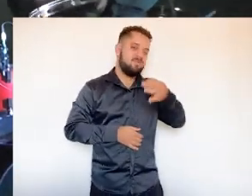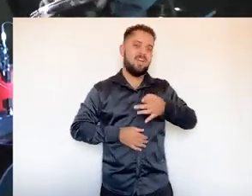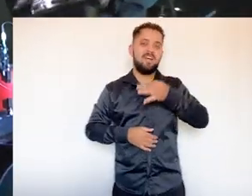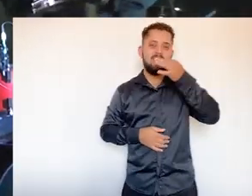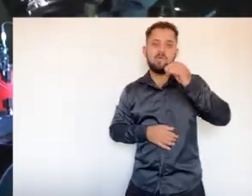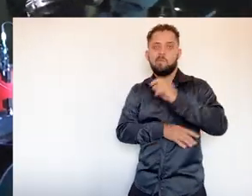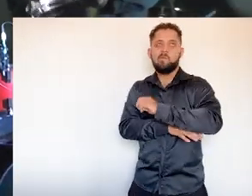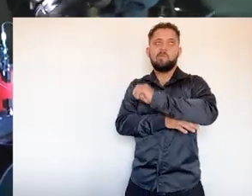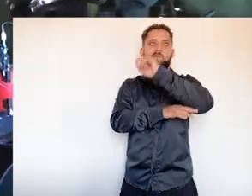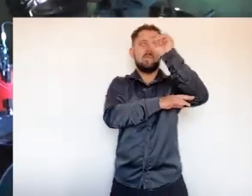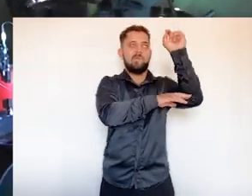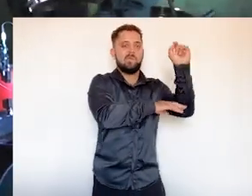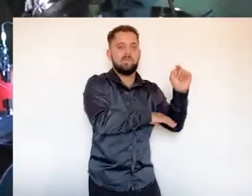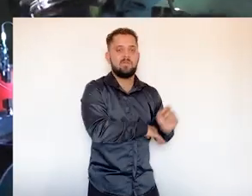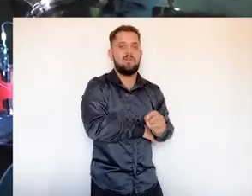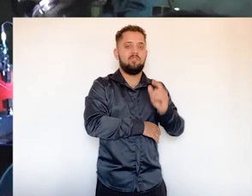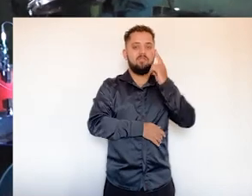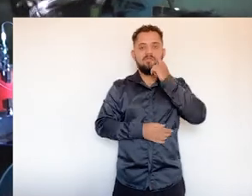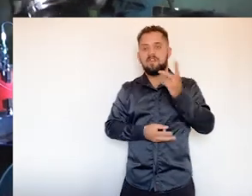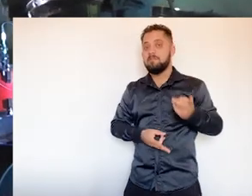falando sério.